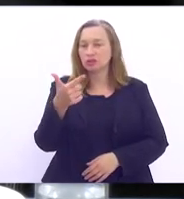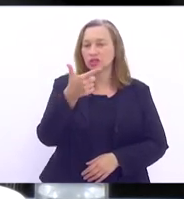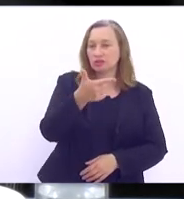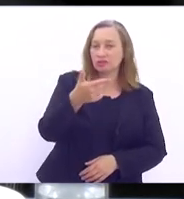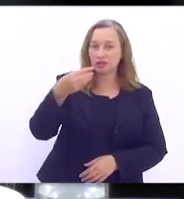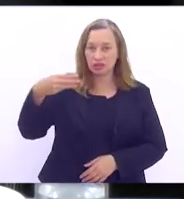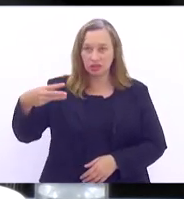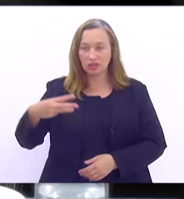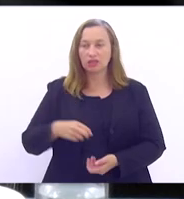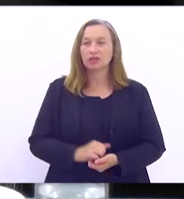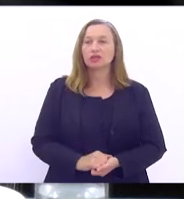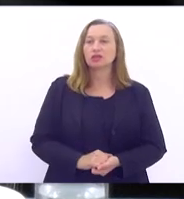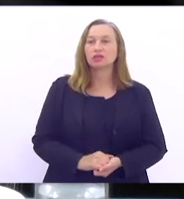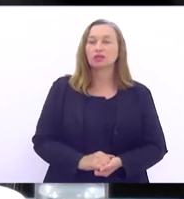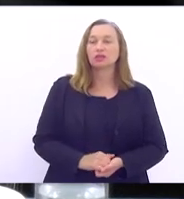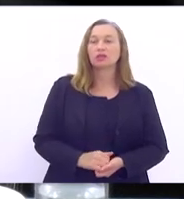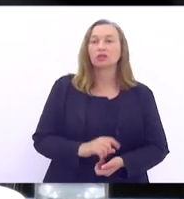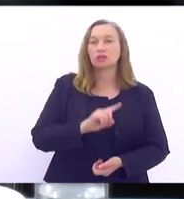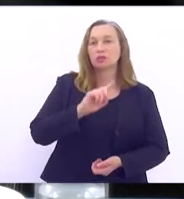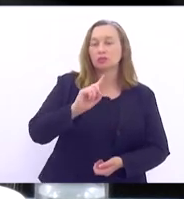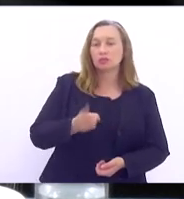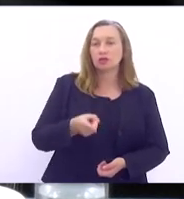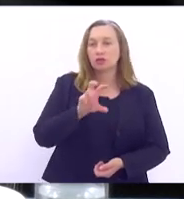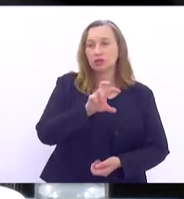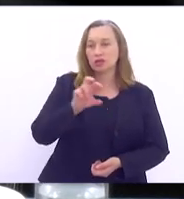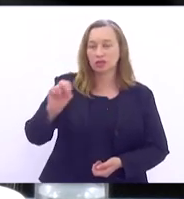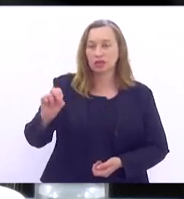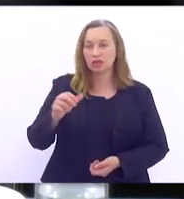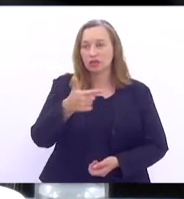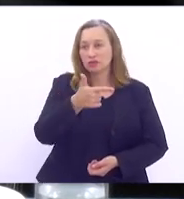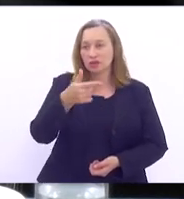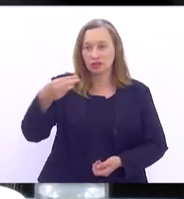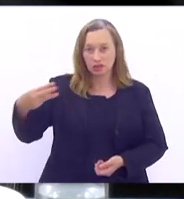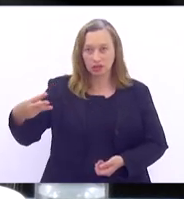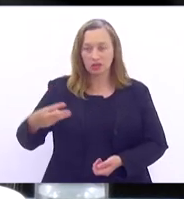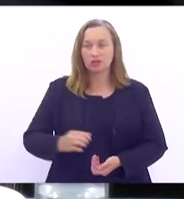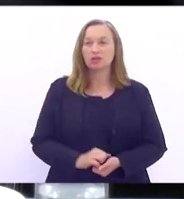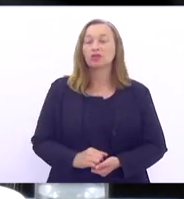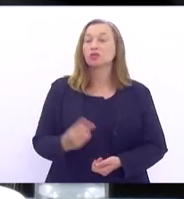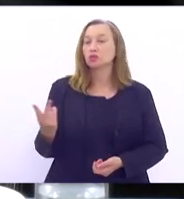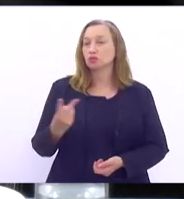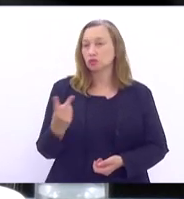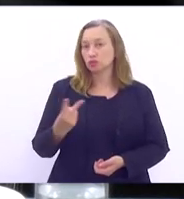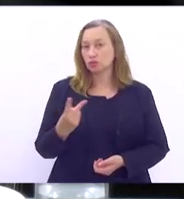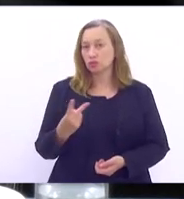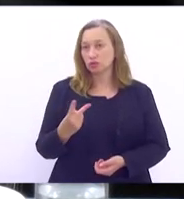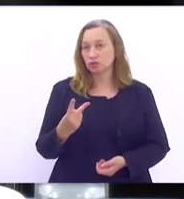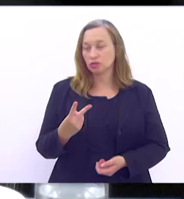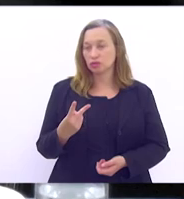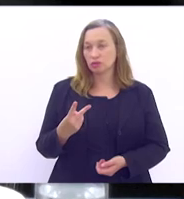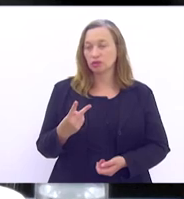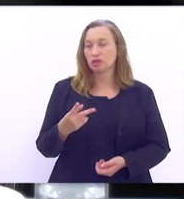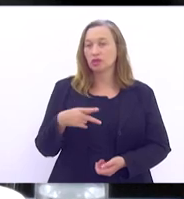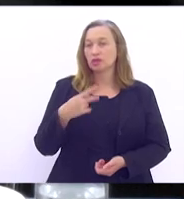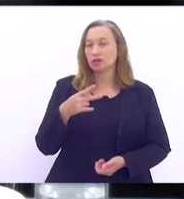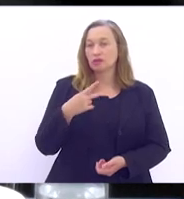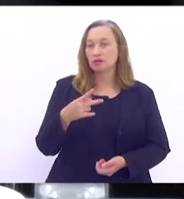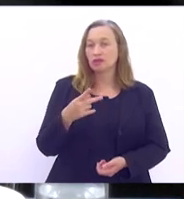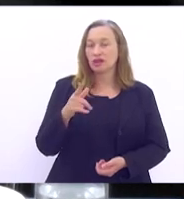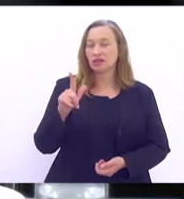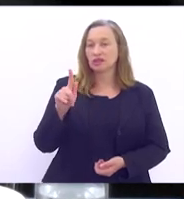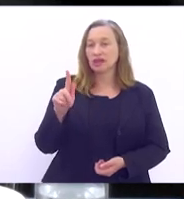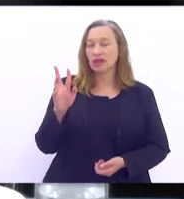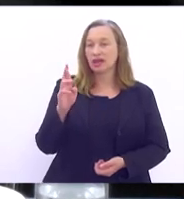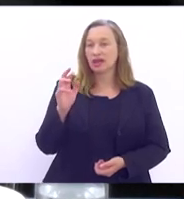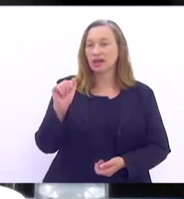23 e o 1500 de 23, ambos tratam da GRAM. O 1500,